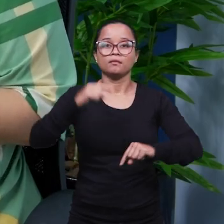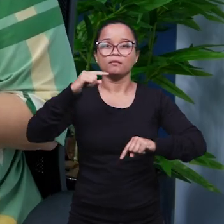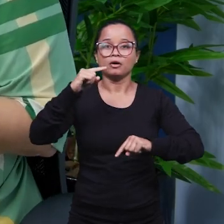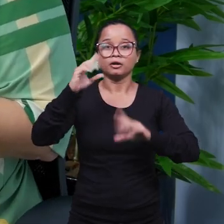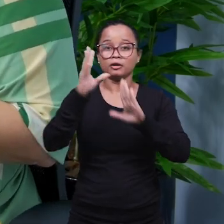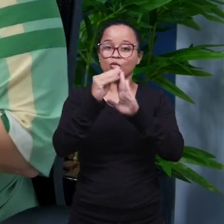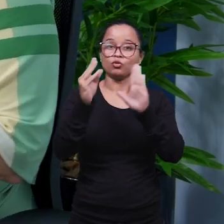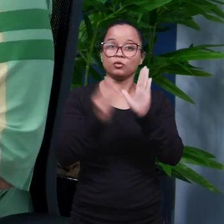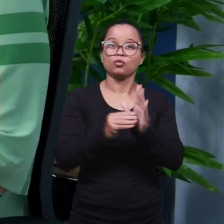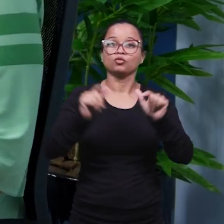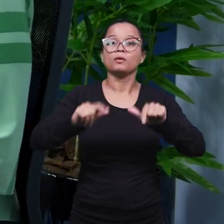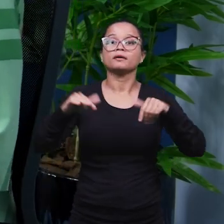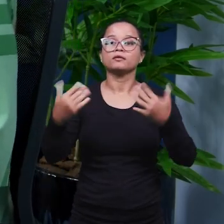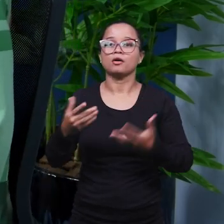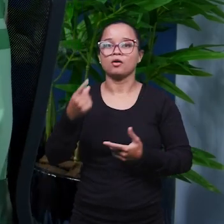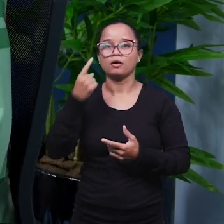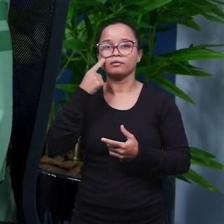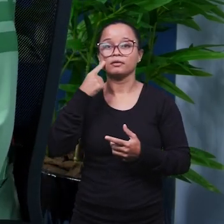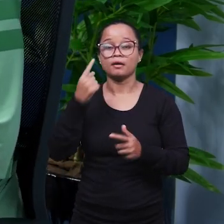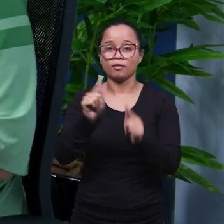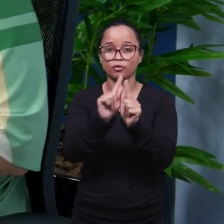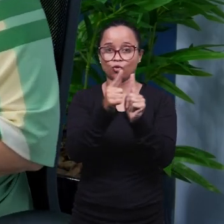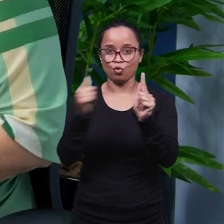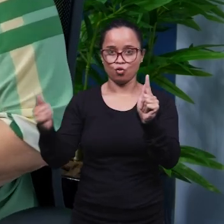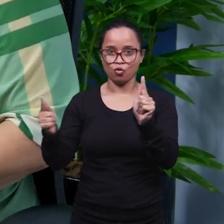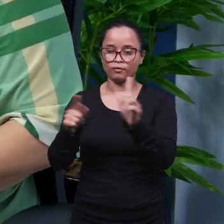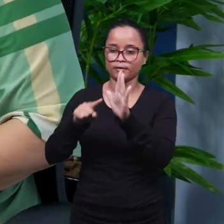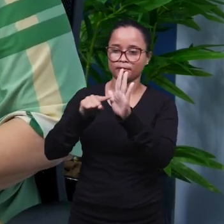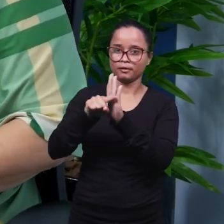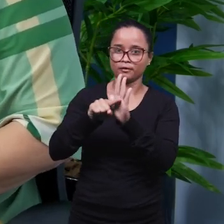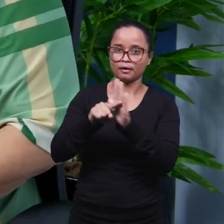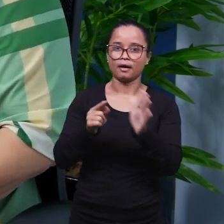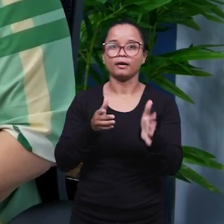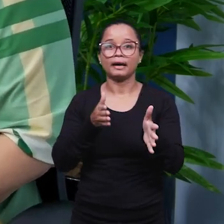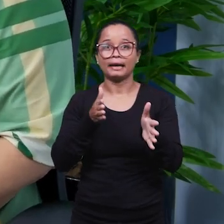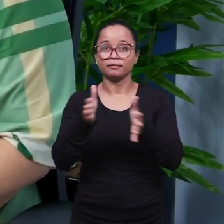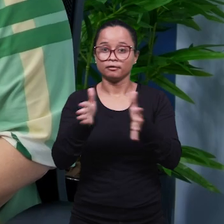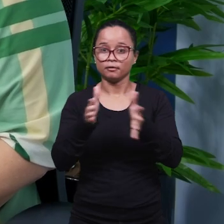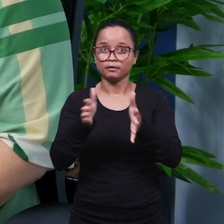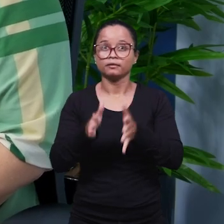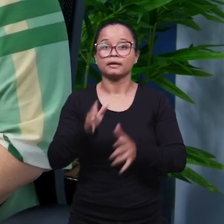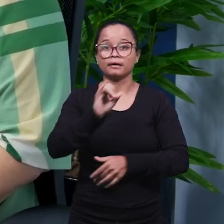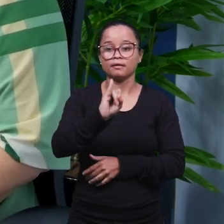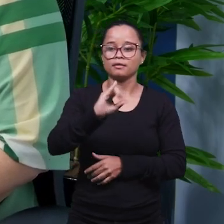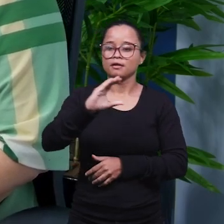material? Então, pesquisem no Google. Quando vocês pesquisarem acessibilidade